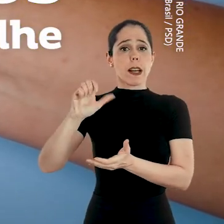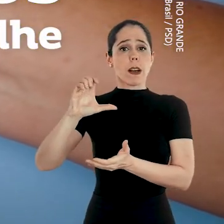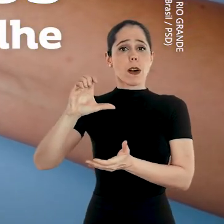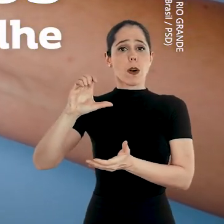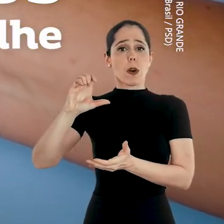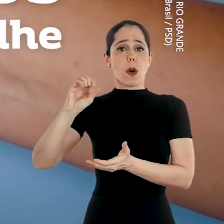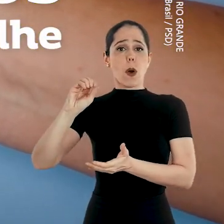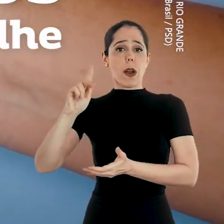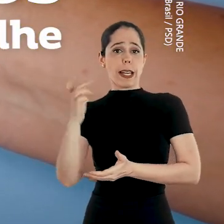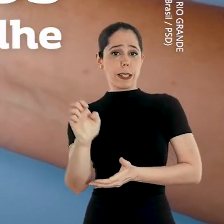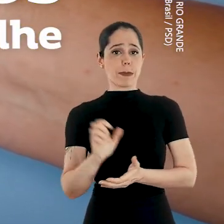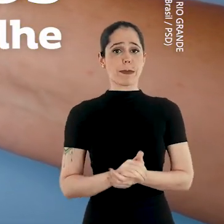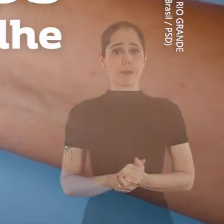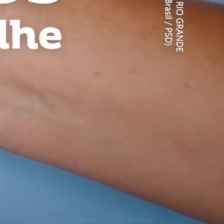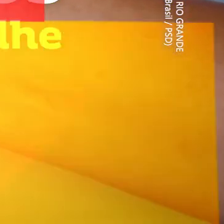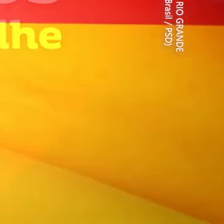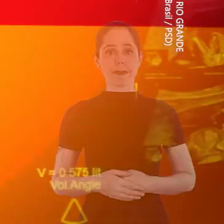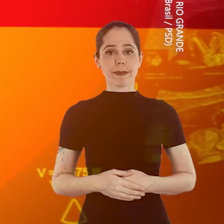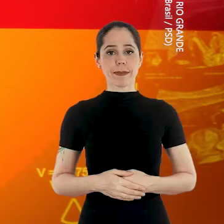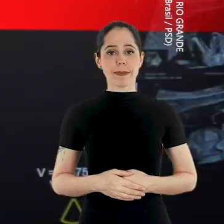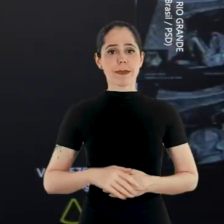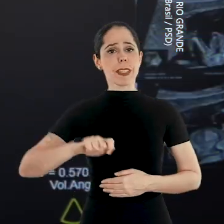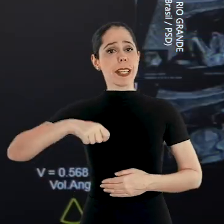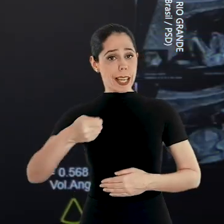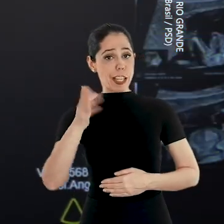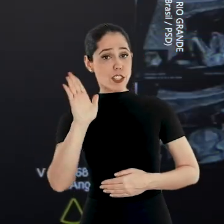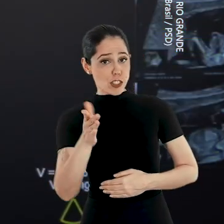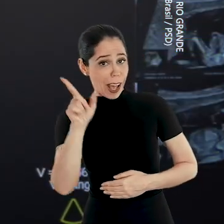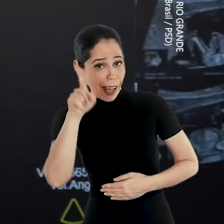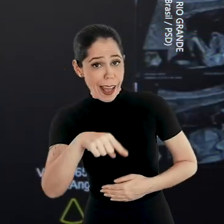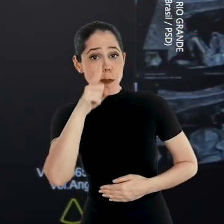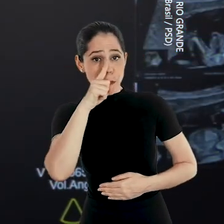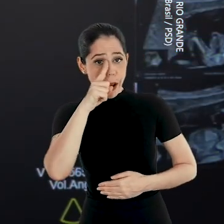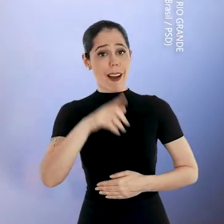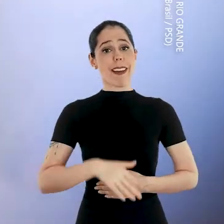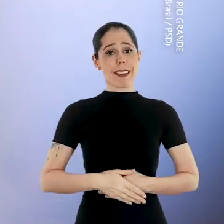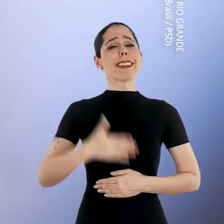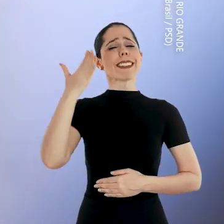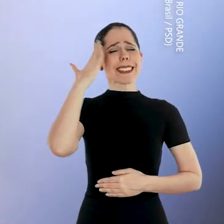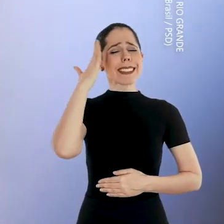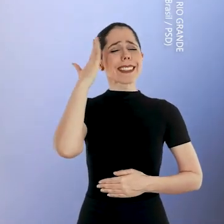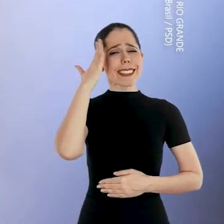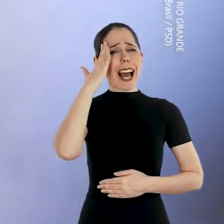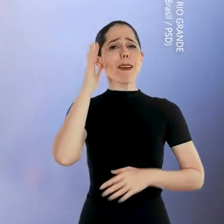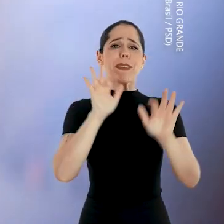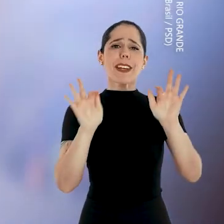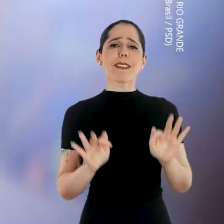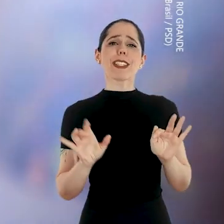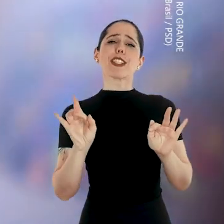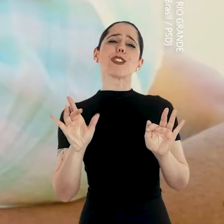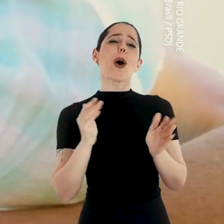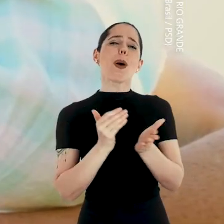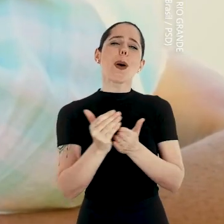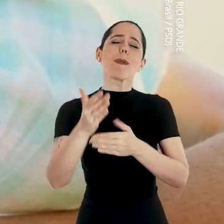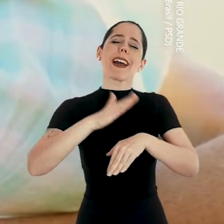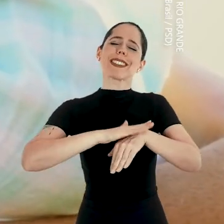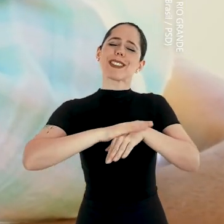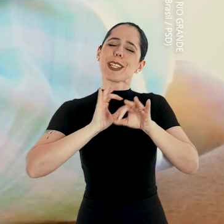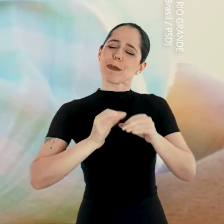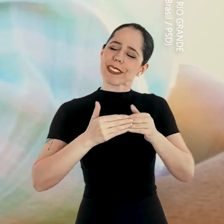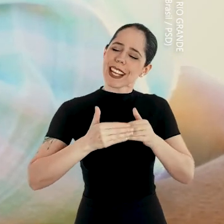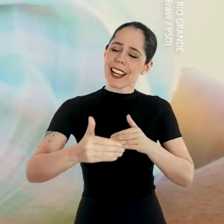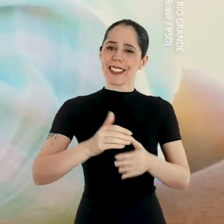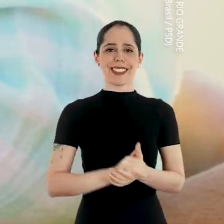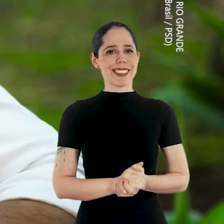centros do Teacole. Quem já se tornou mãe sabe que a felicidade só nasce depois do